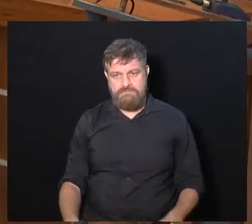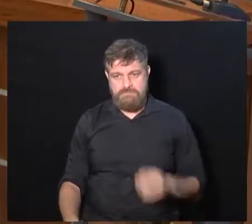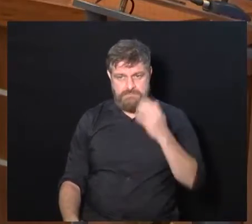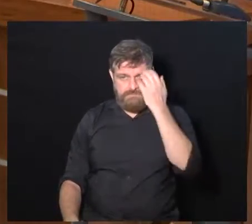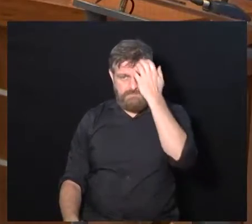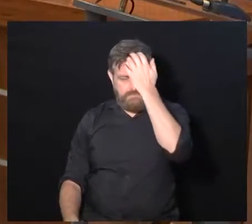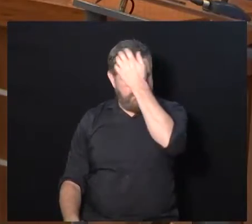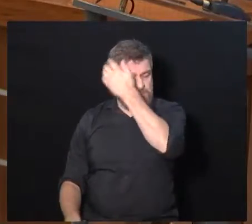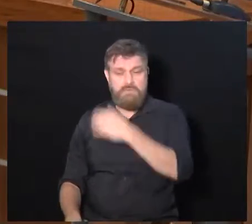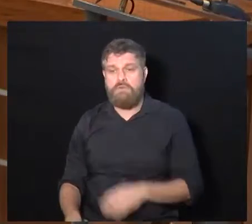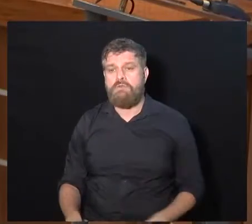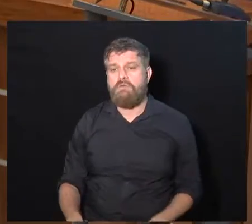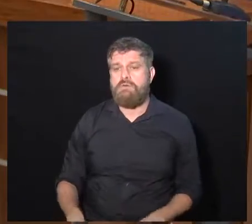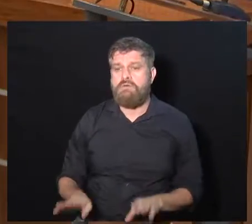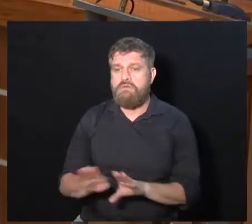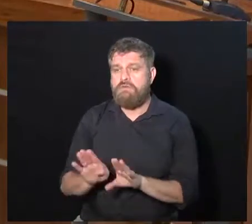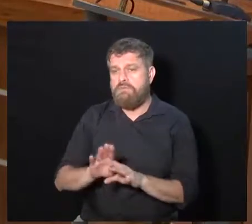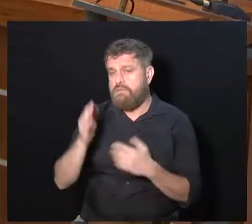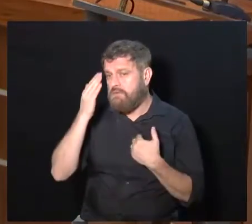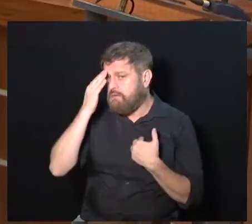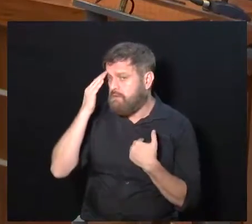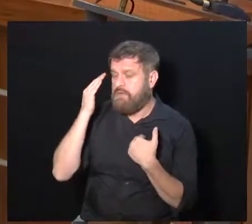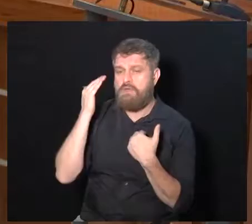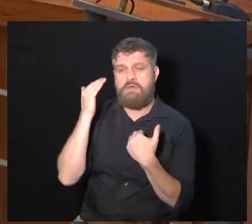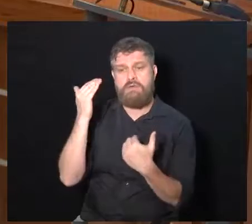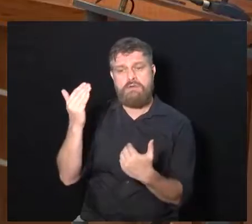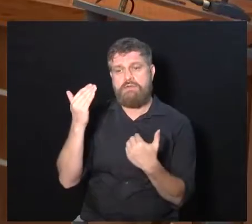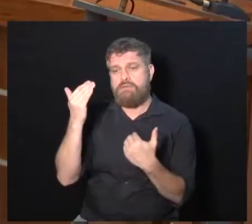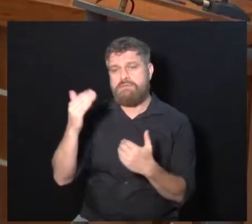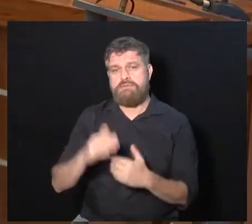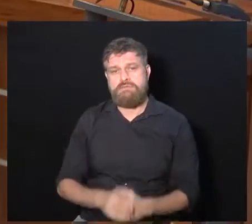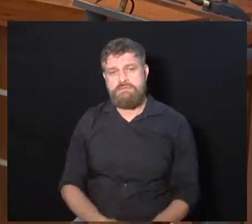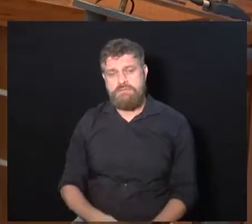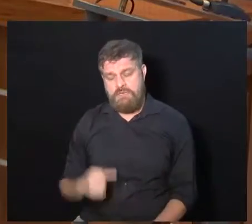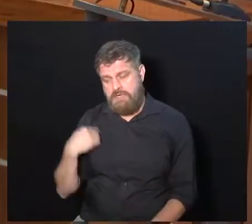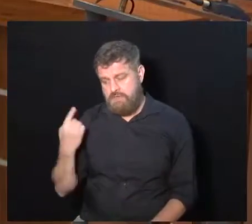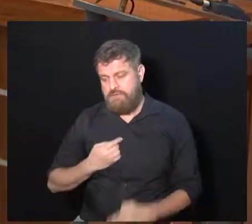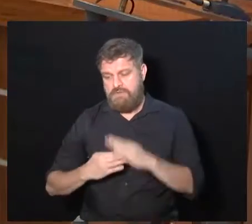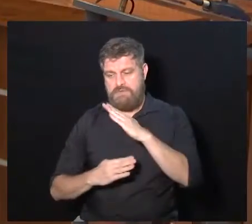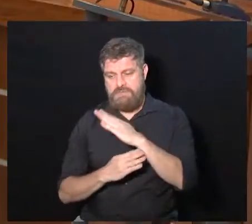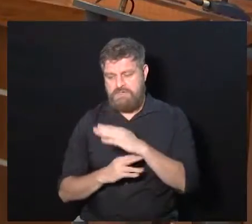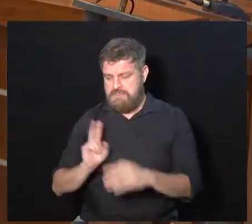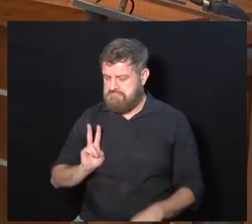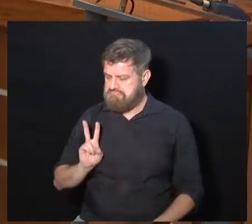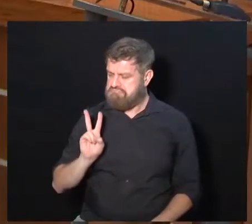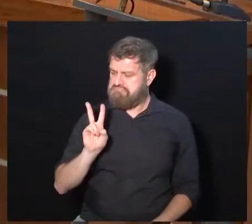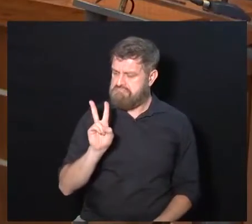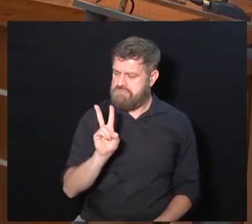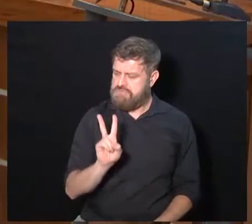Eu também gostaria de agradecer toda a recepção que a gente teve aqui na Câmara,